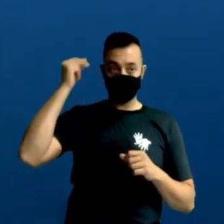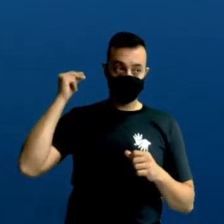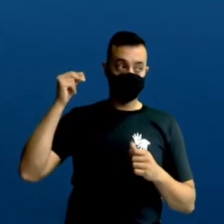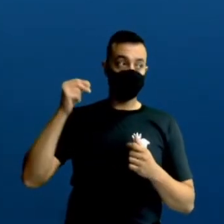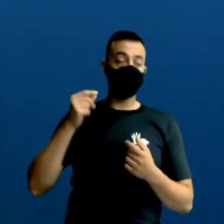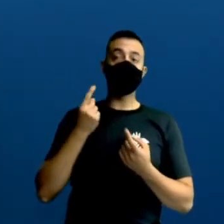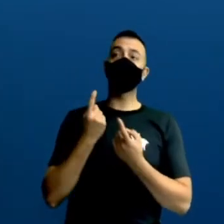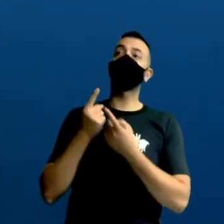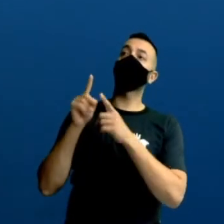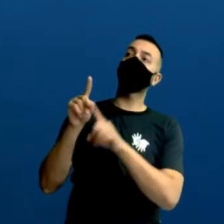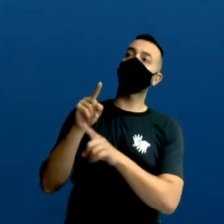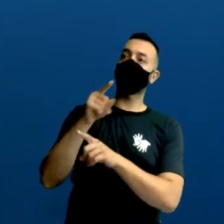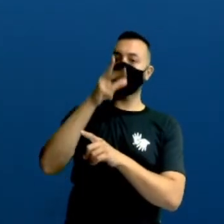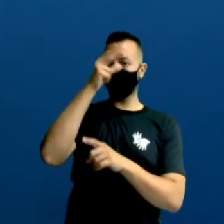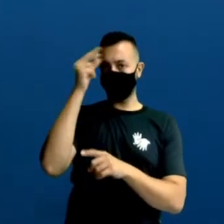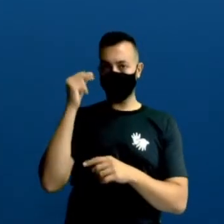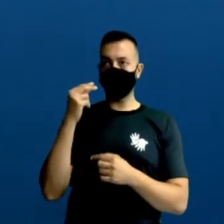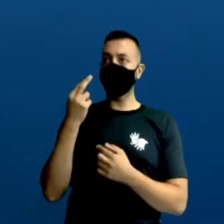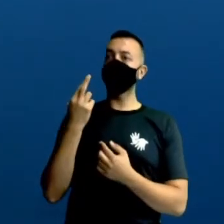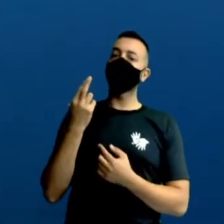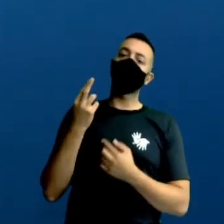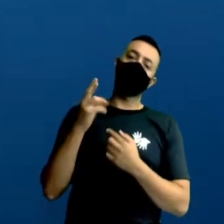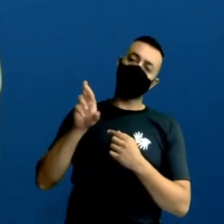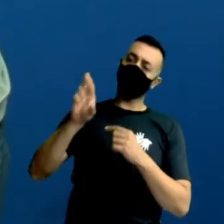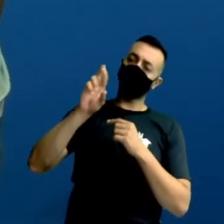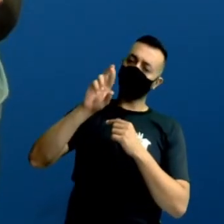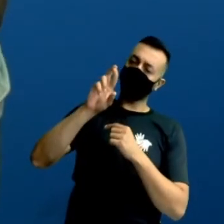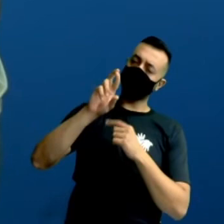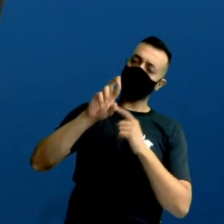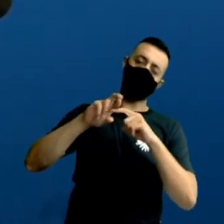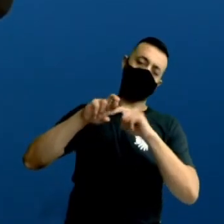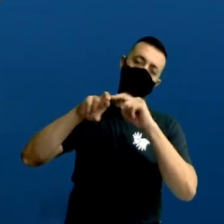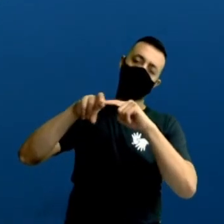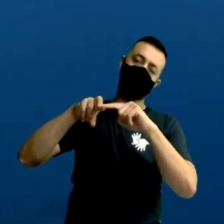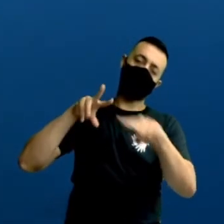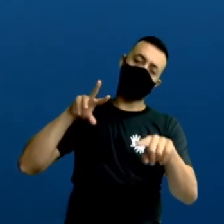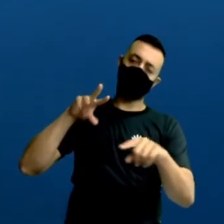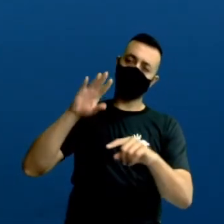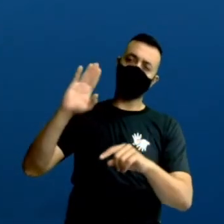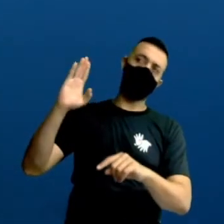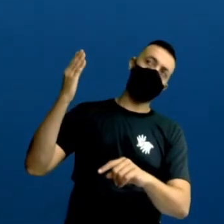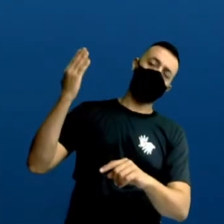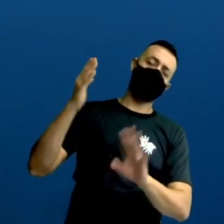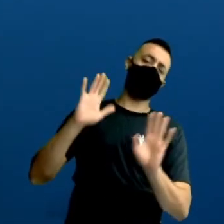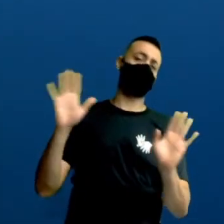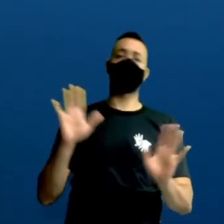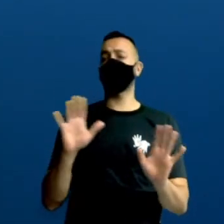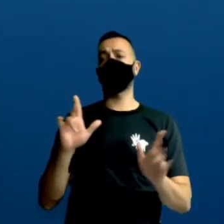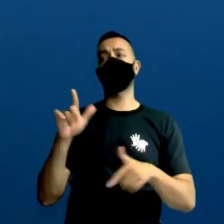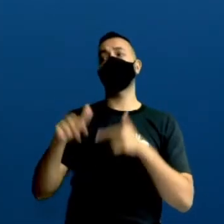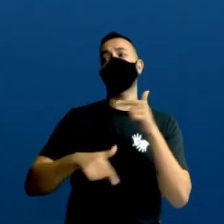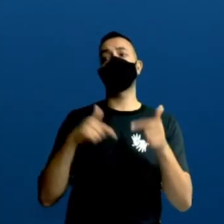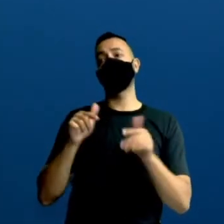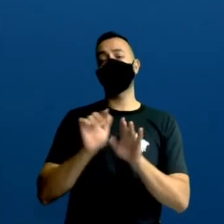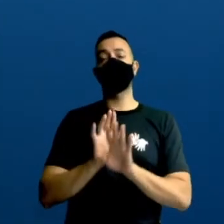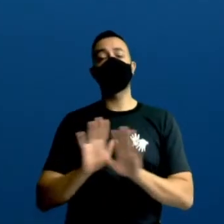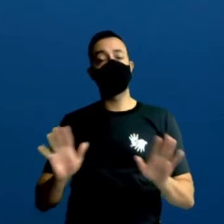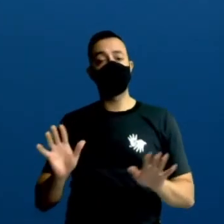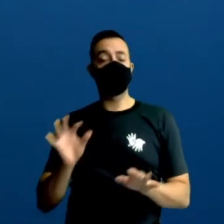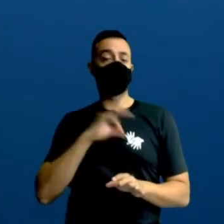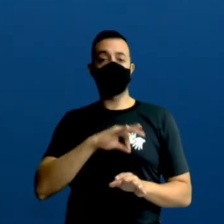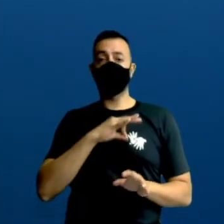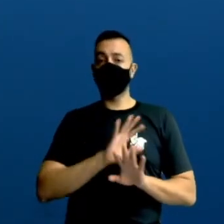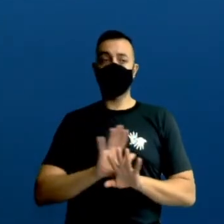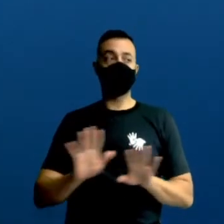não é contra o prefeito, ele não está de mal, ele não é inimigozinho do prefeito, não, ele está só fazendo o trabalho dele, que o trabalho dele é esse, ele recebe